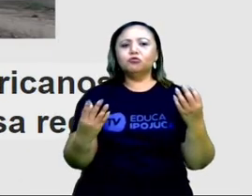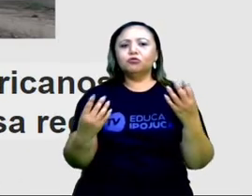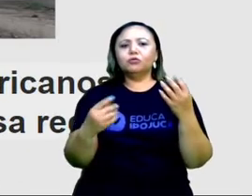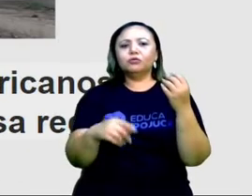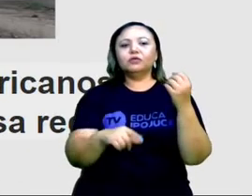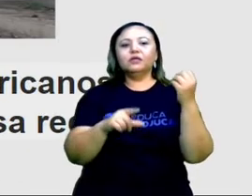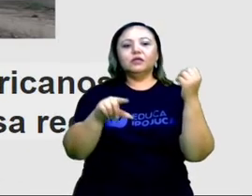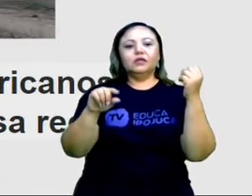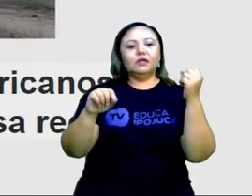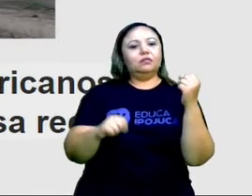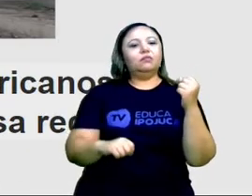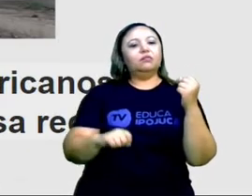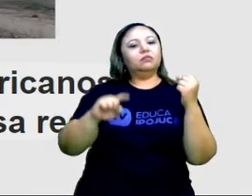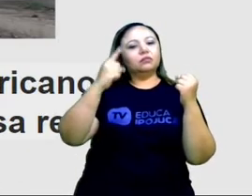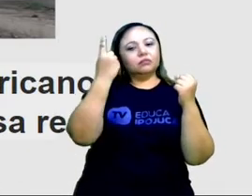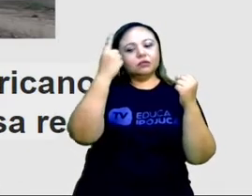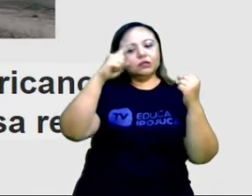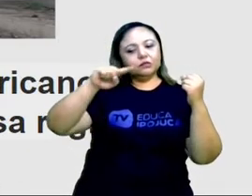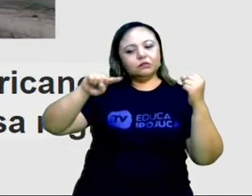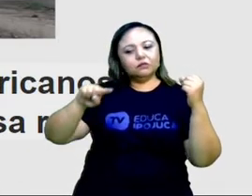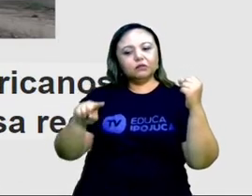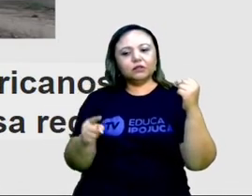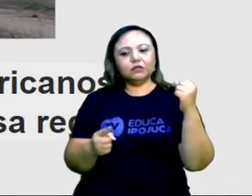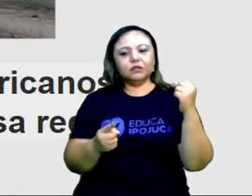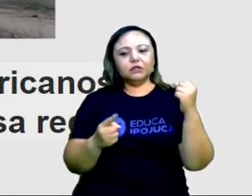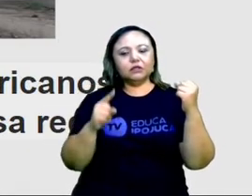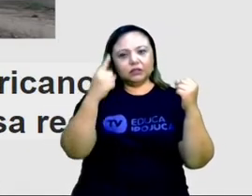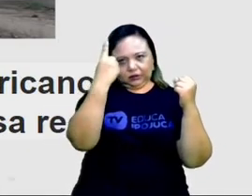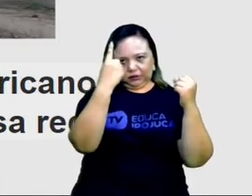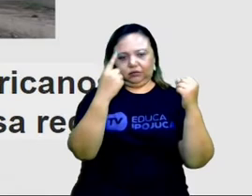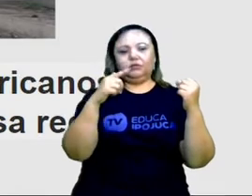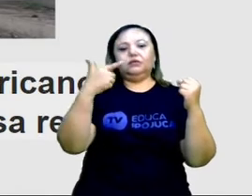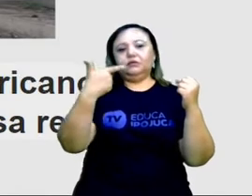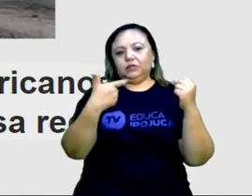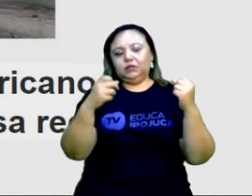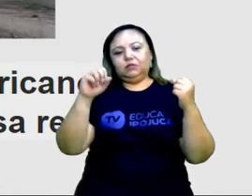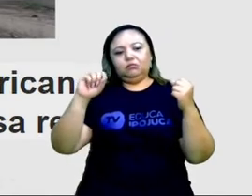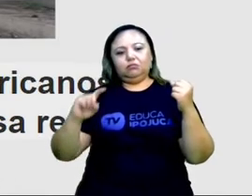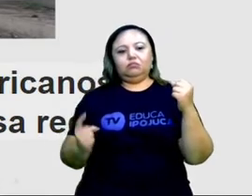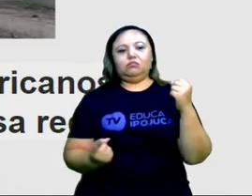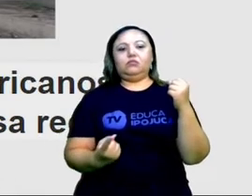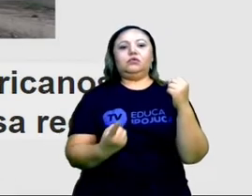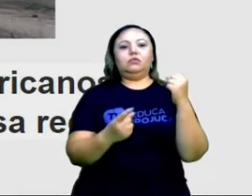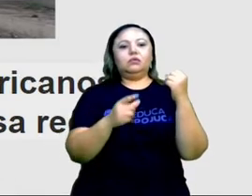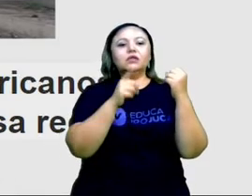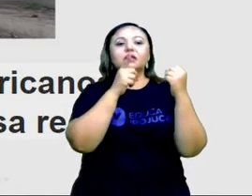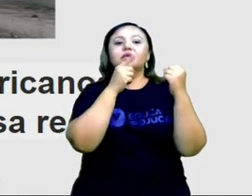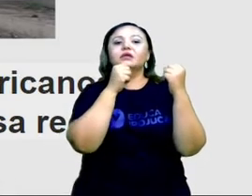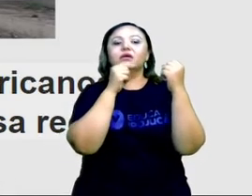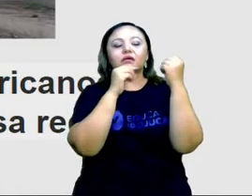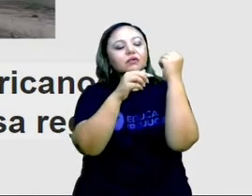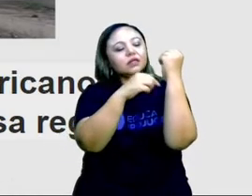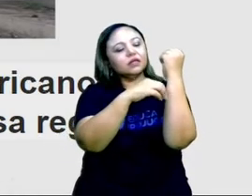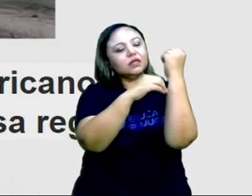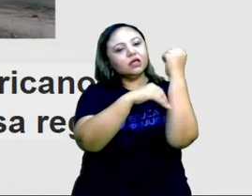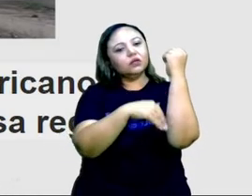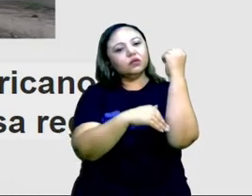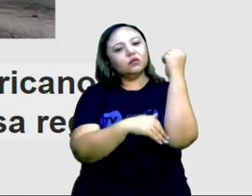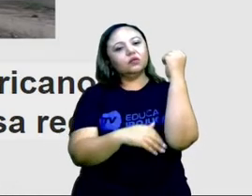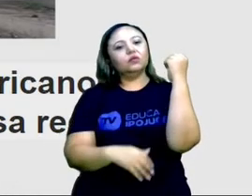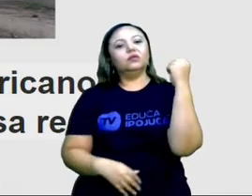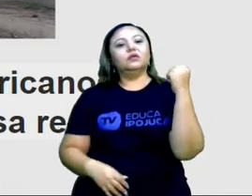menos 120 mil litros de água. É uma caixa d'água enorme, não é isso?